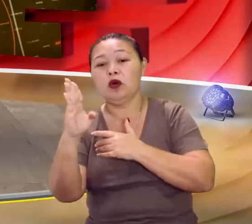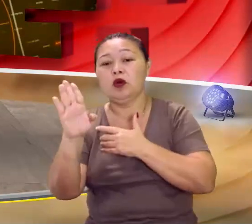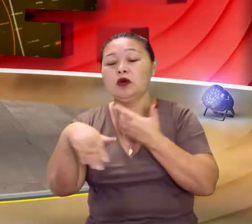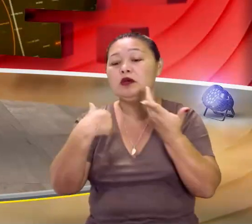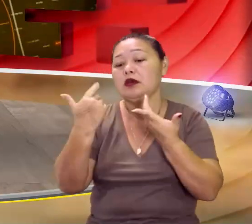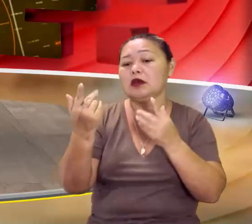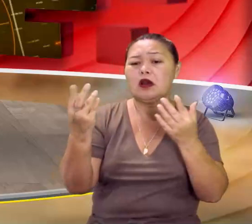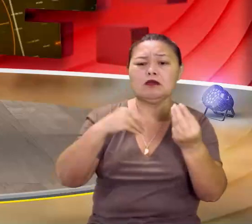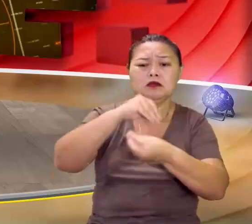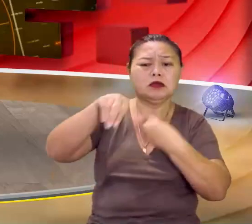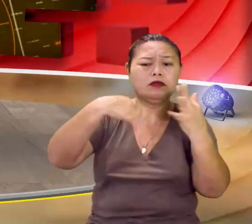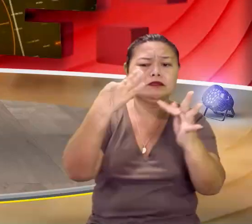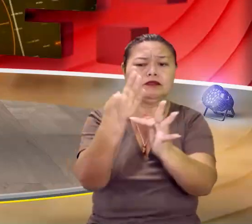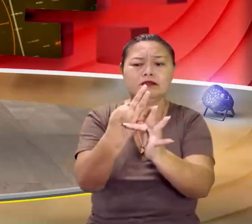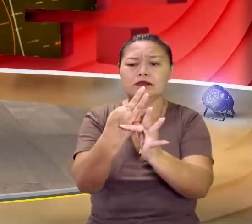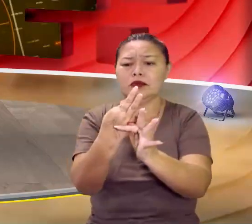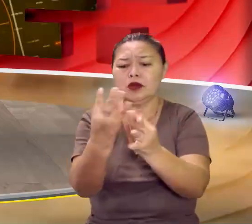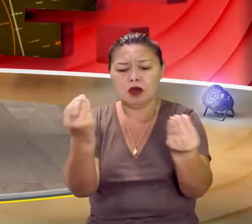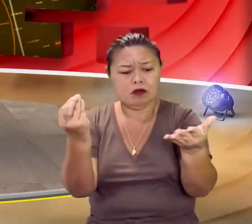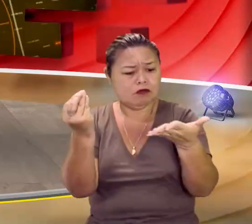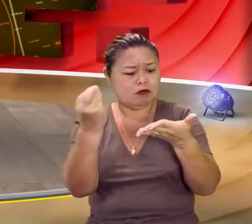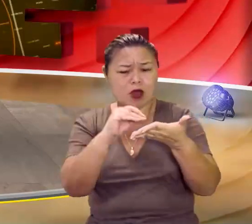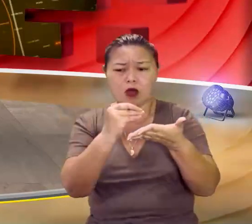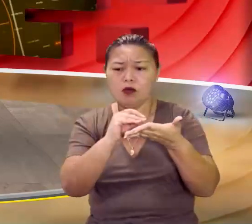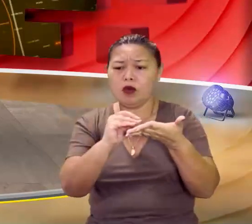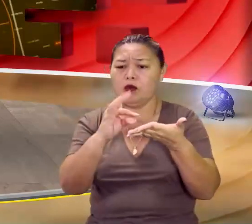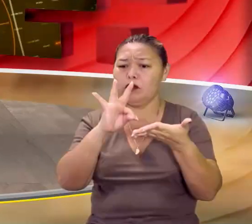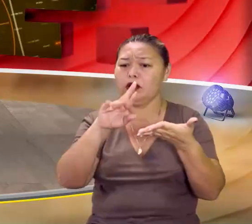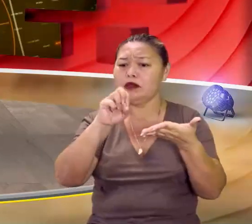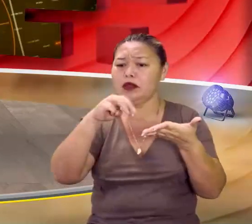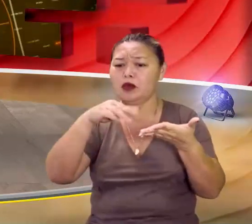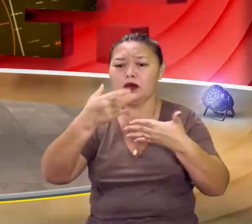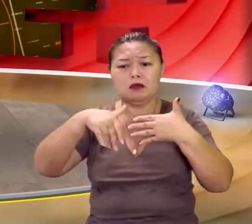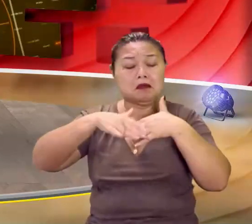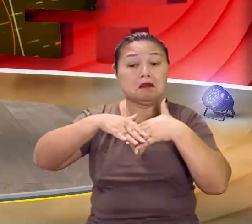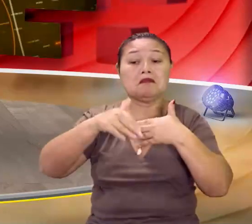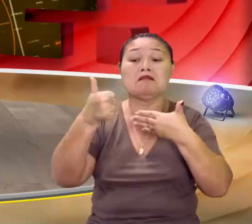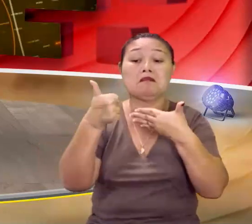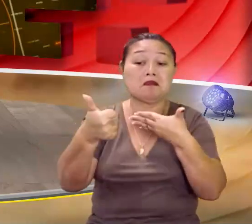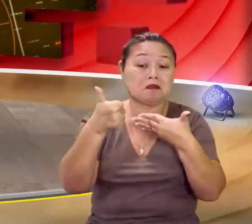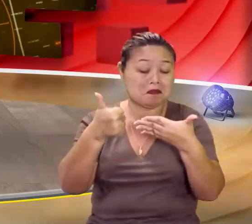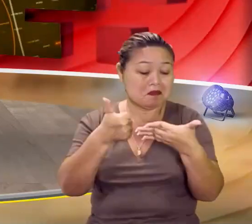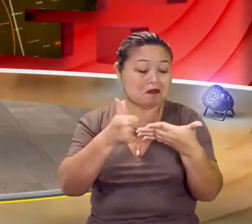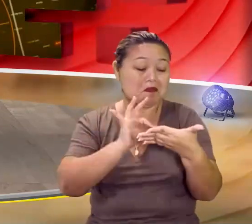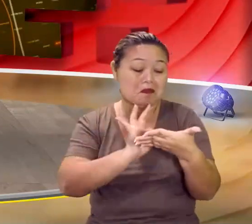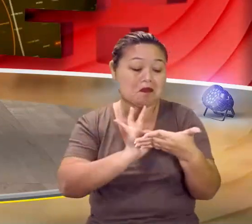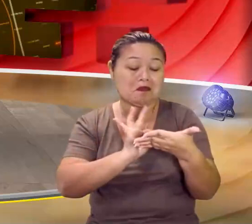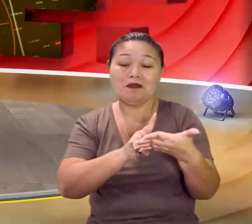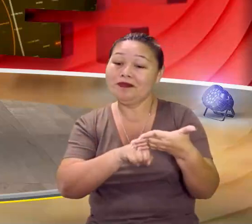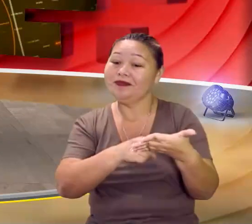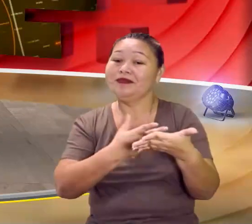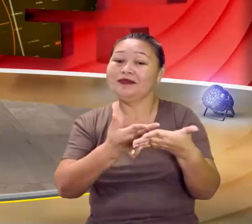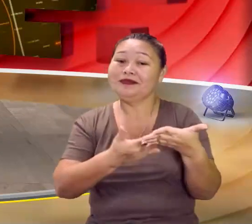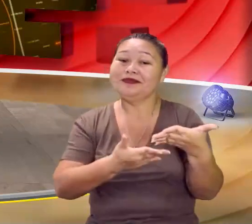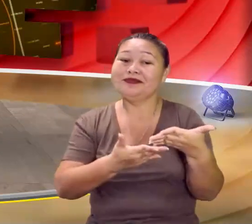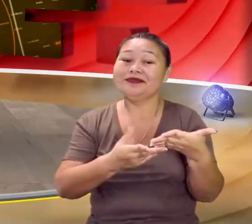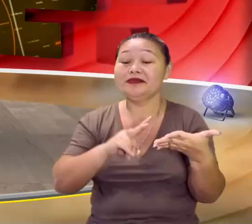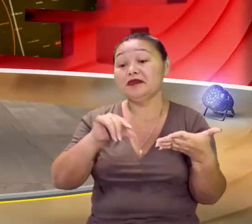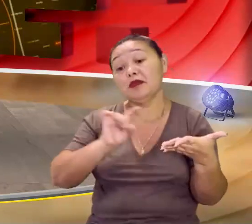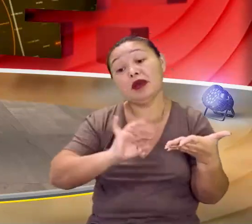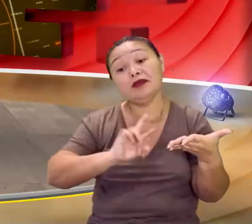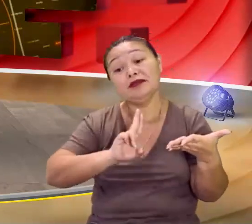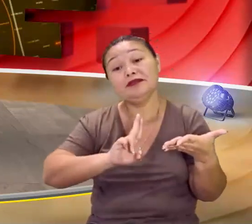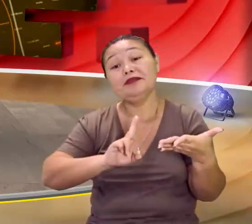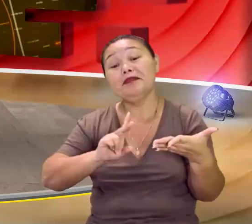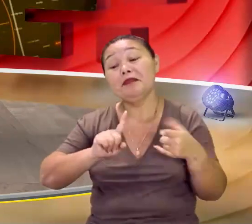uma de física e jogou um teorema de matemática no meio. Ficou um negócio bem chique, bem rico. Não vai servir para